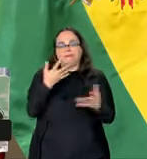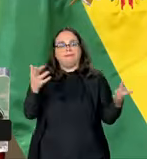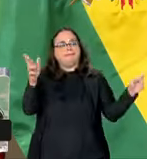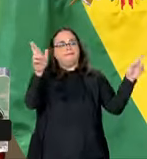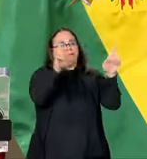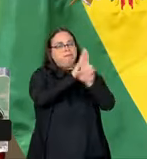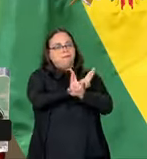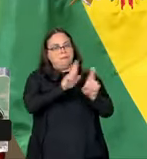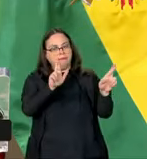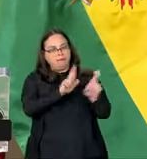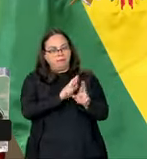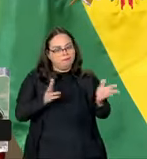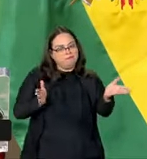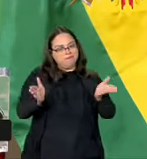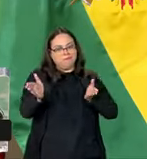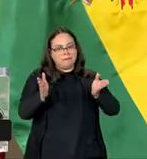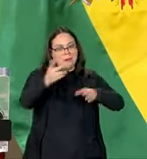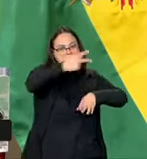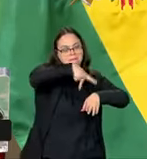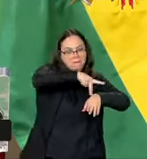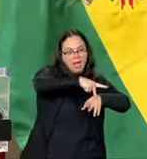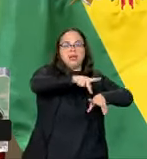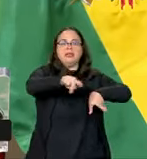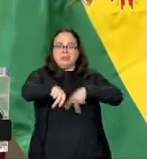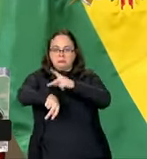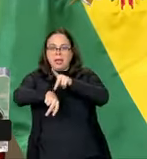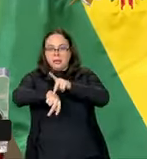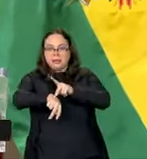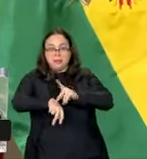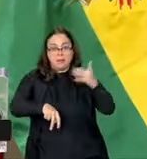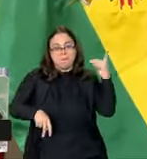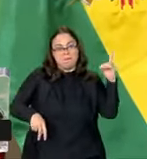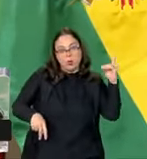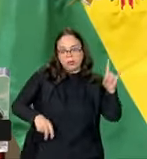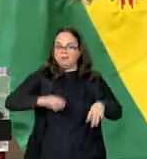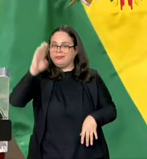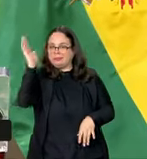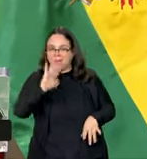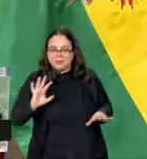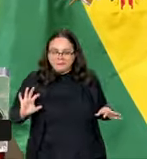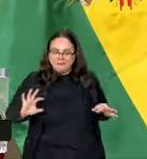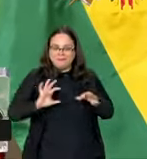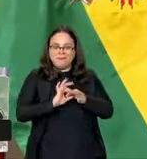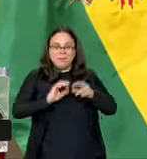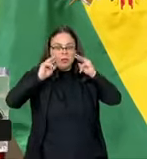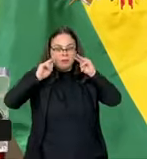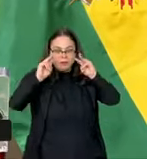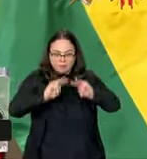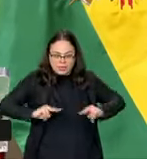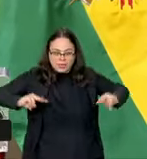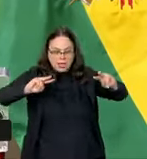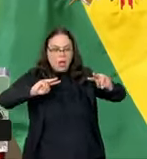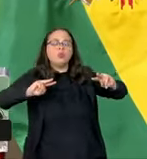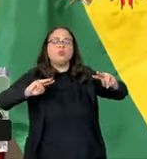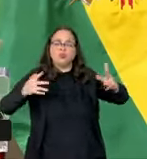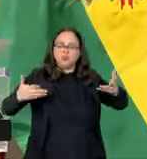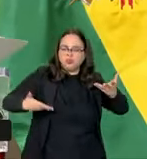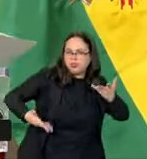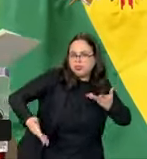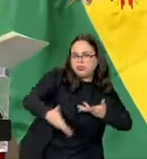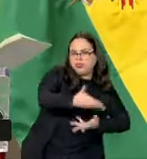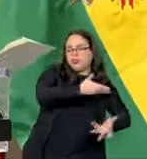bilateral, Bolívia e Brasil partilham divisões de mundo convergentes,